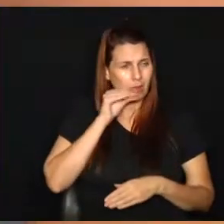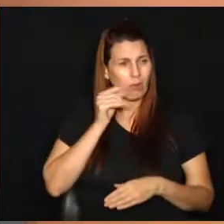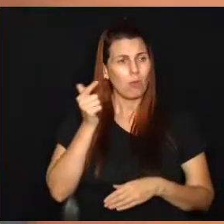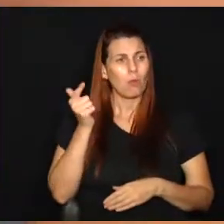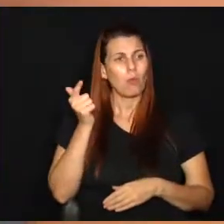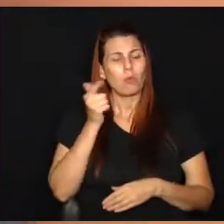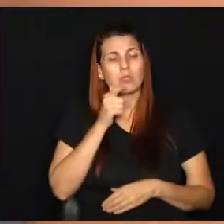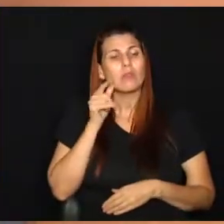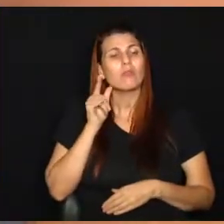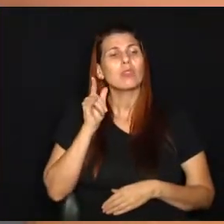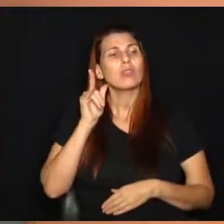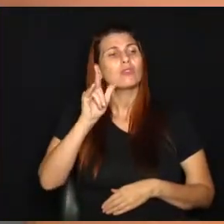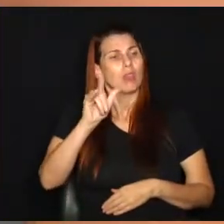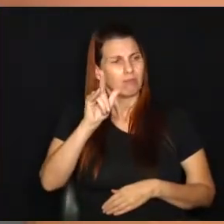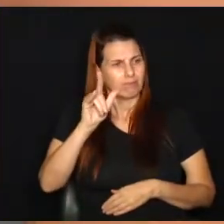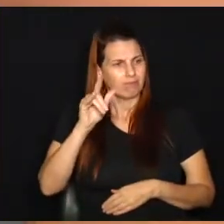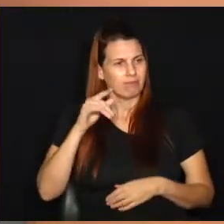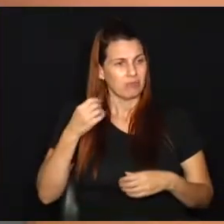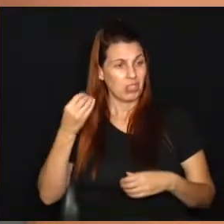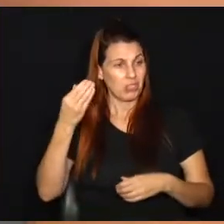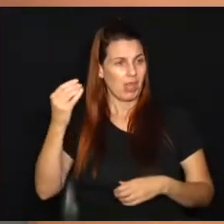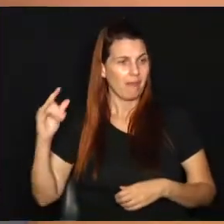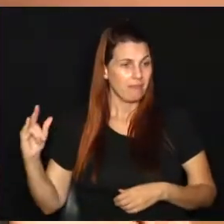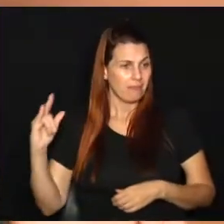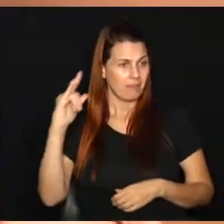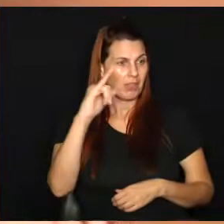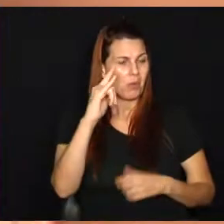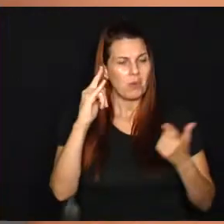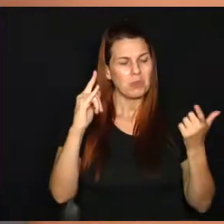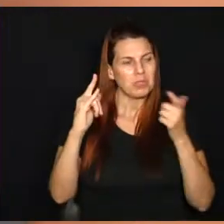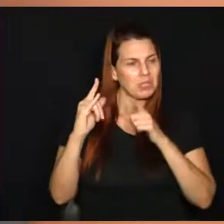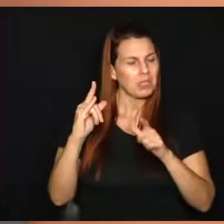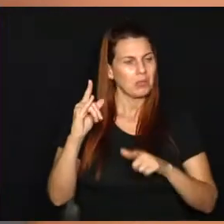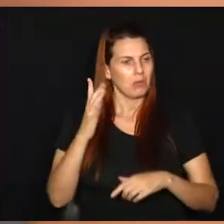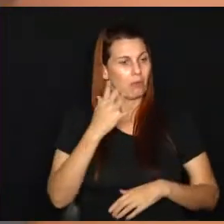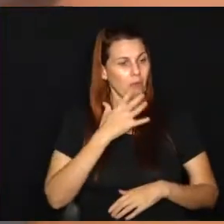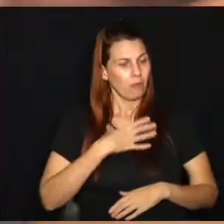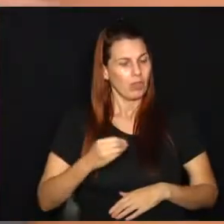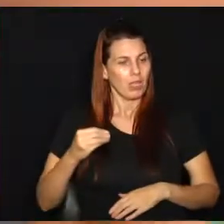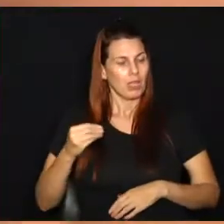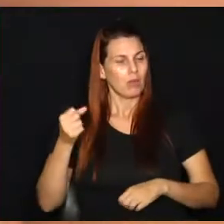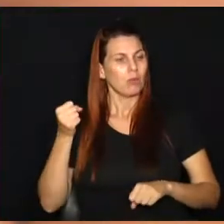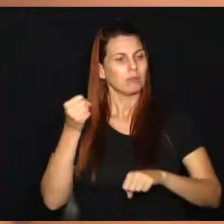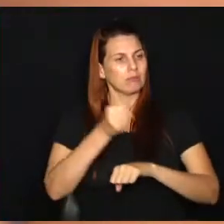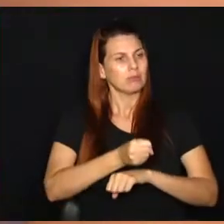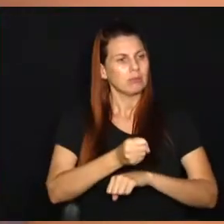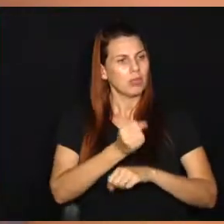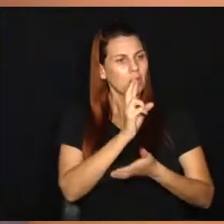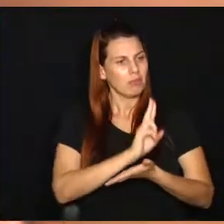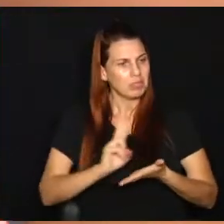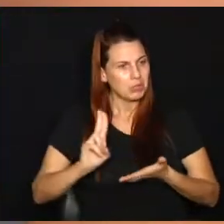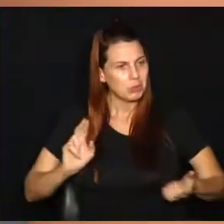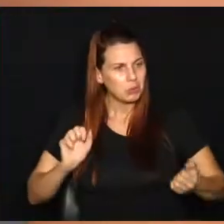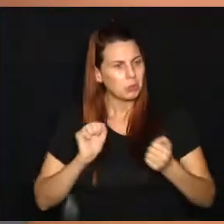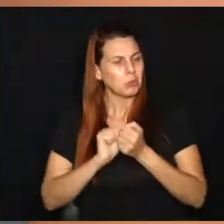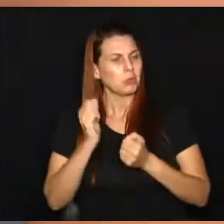conseguiu viajar de avião, algumas domésticas conseguiu pôr o filho na universidade do lado do filho